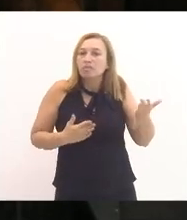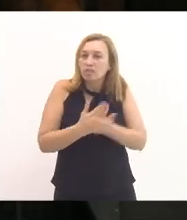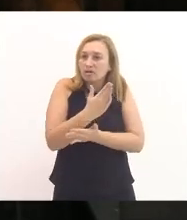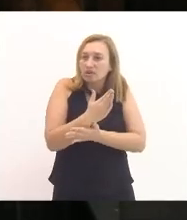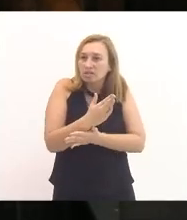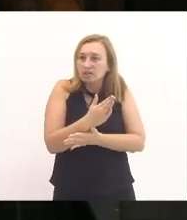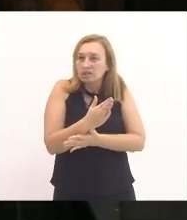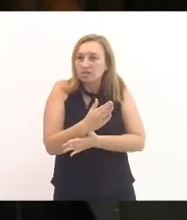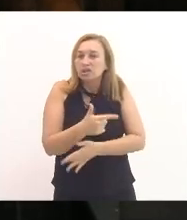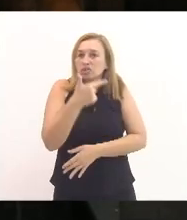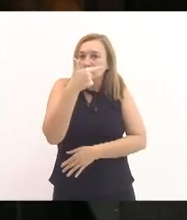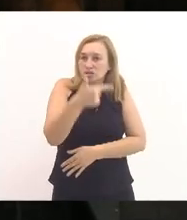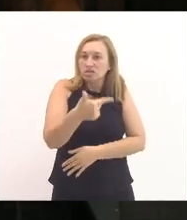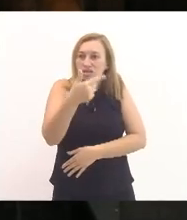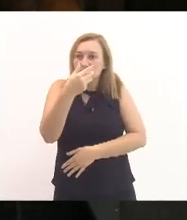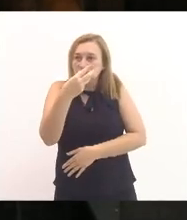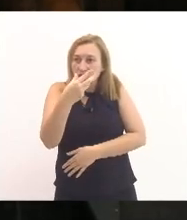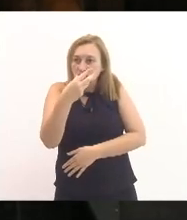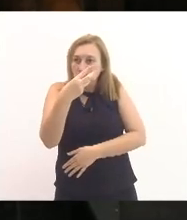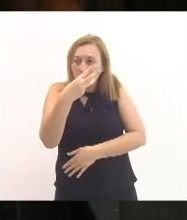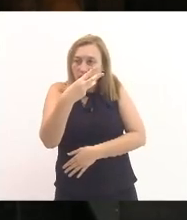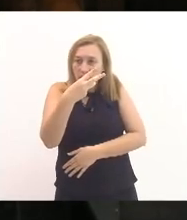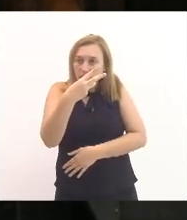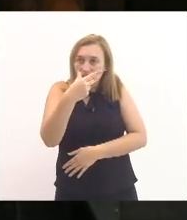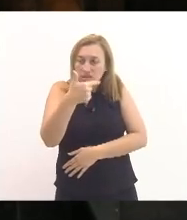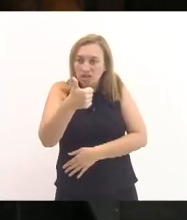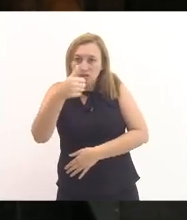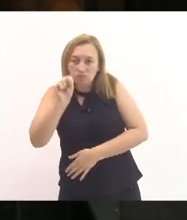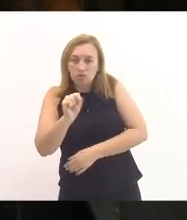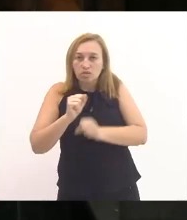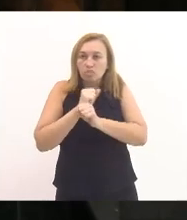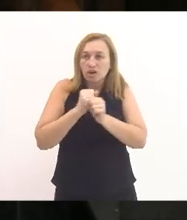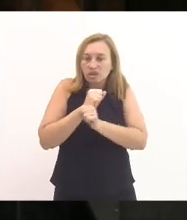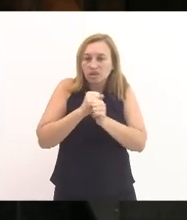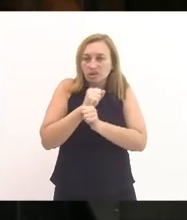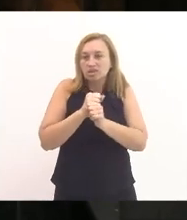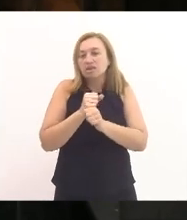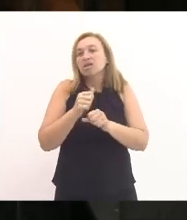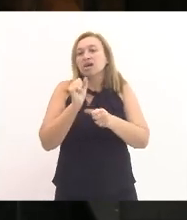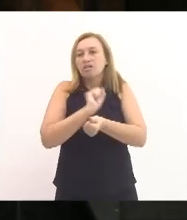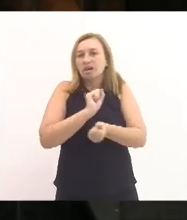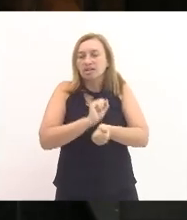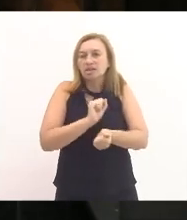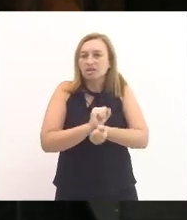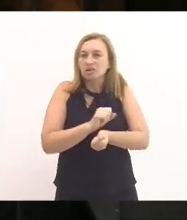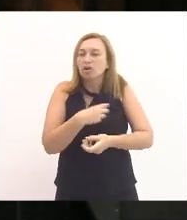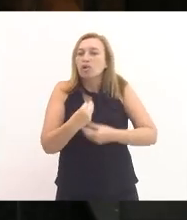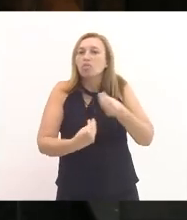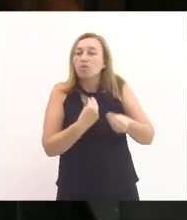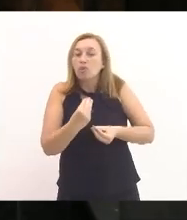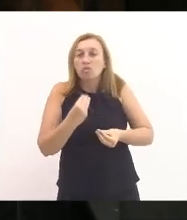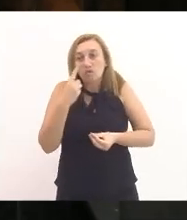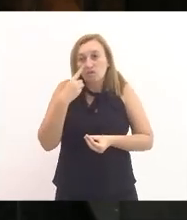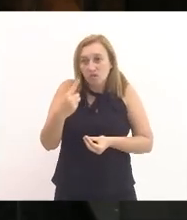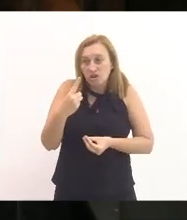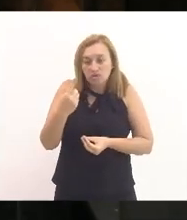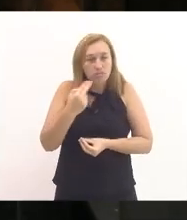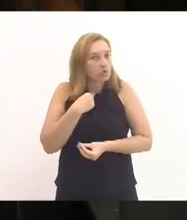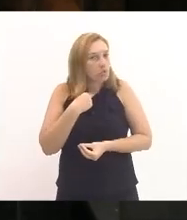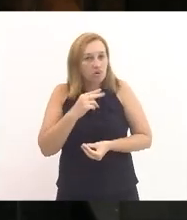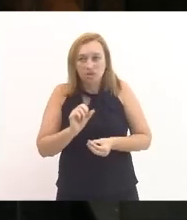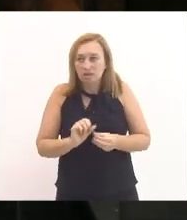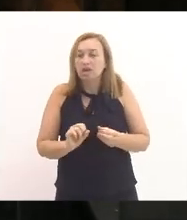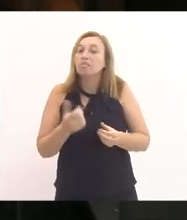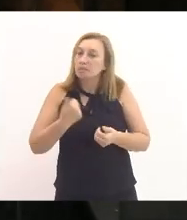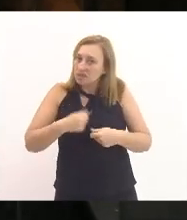aprovação são duzentos e dezoito anos esperando é mas ao passo que da forma como veio não pode ser